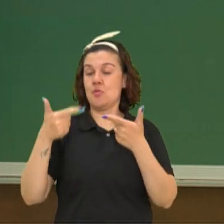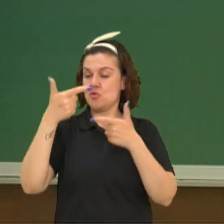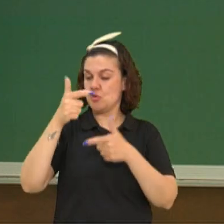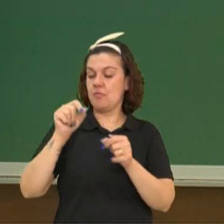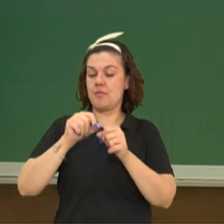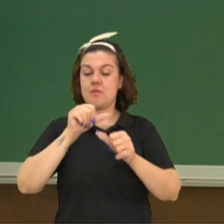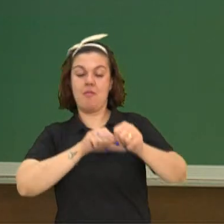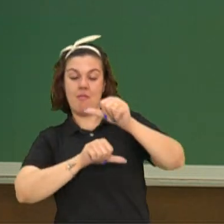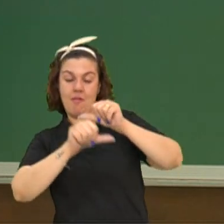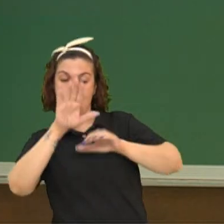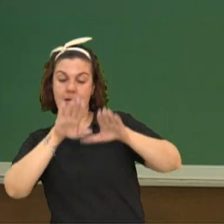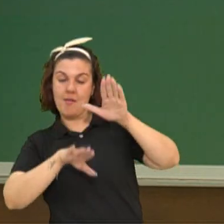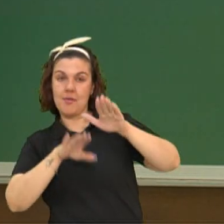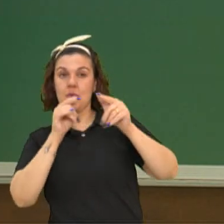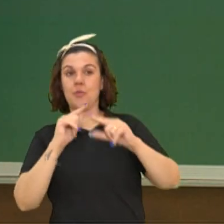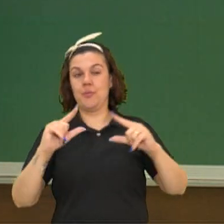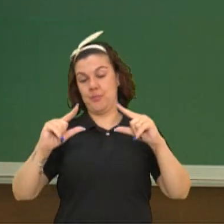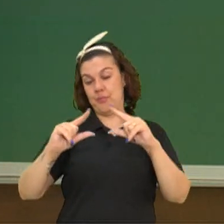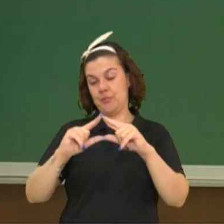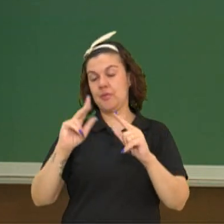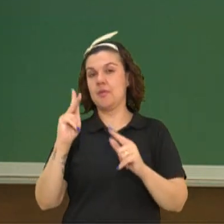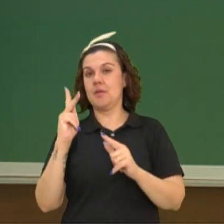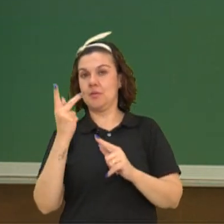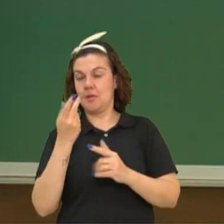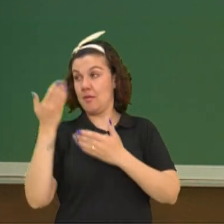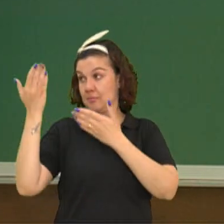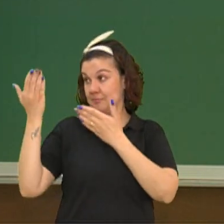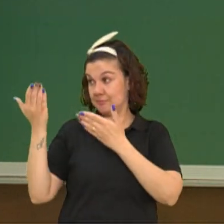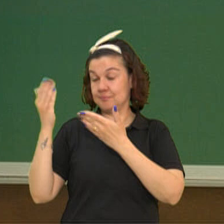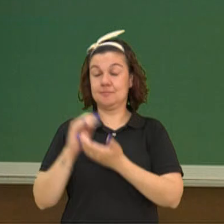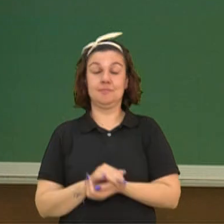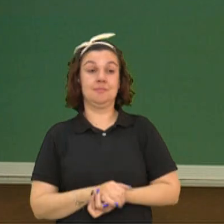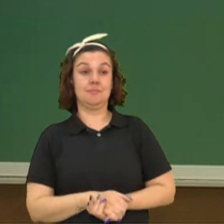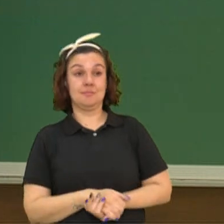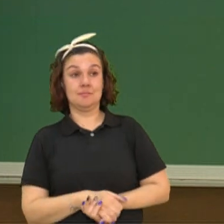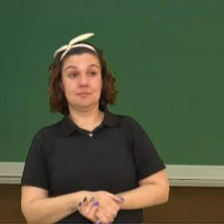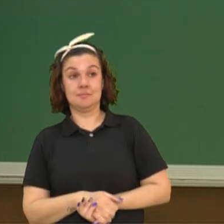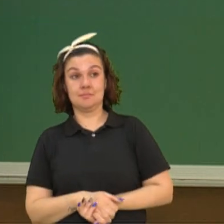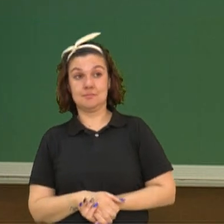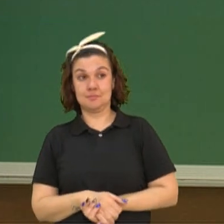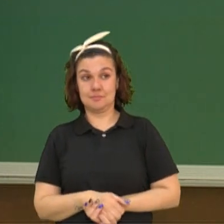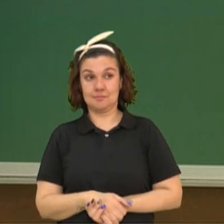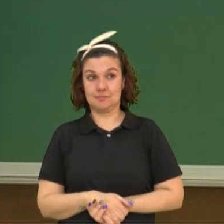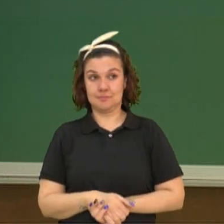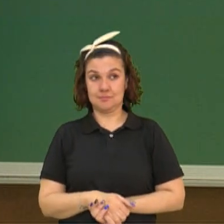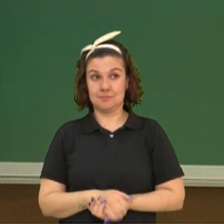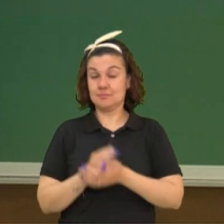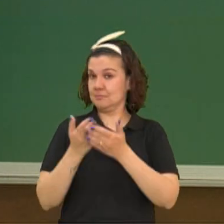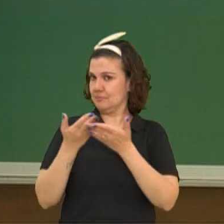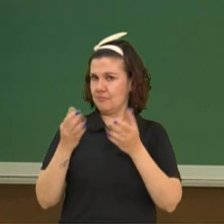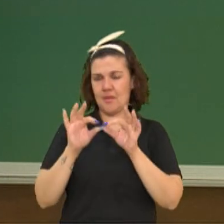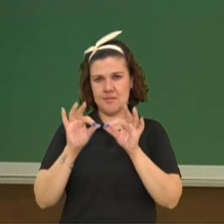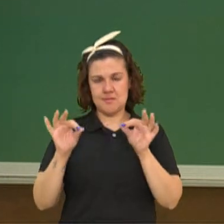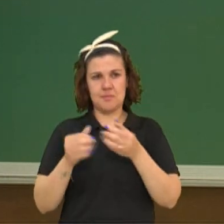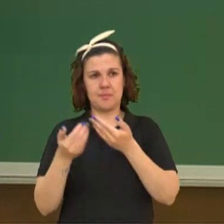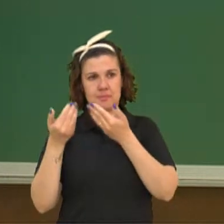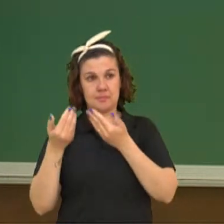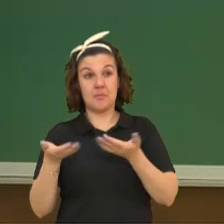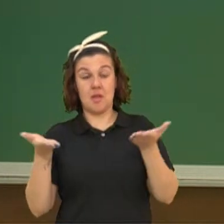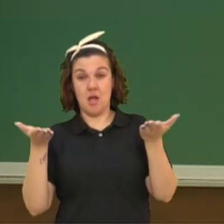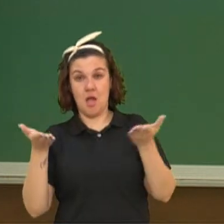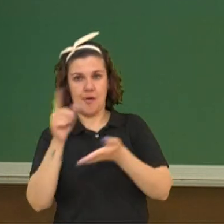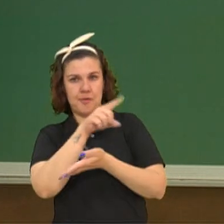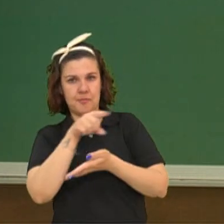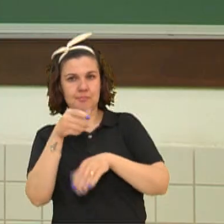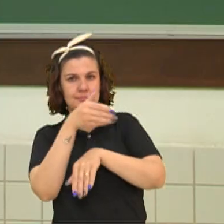entalpia de combustão, faço produtos menos reagente. Entalpia do produto menos a entalpia do reagente. Vamos